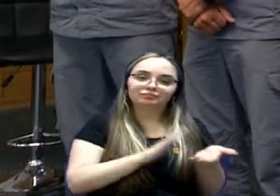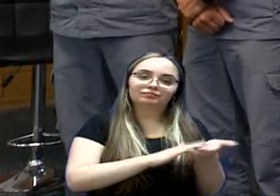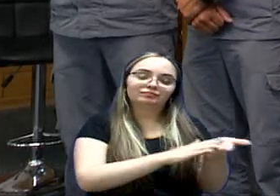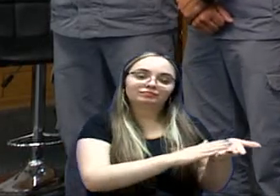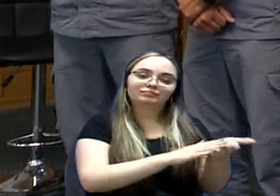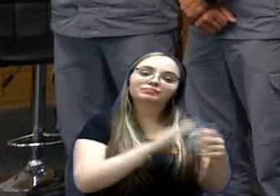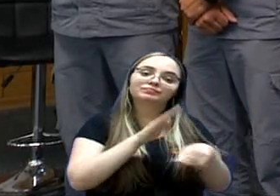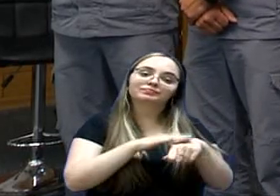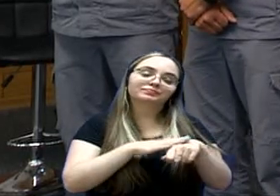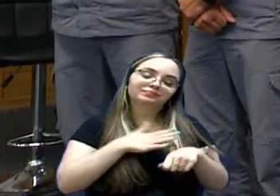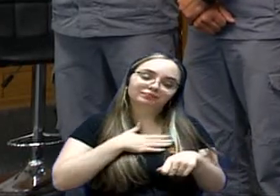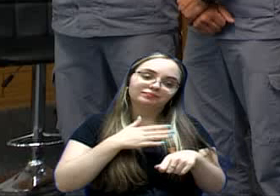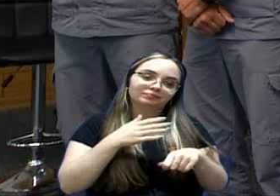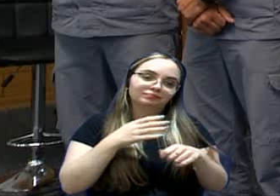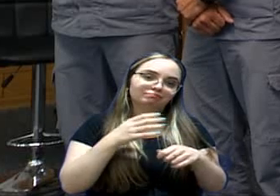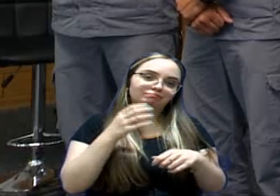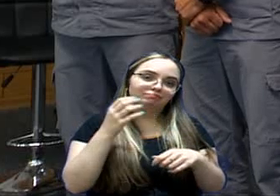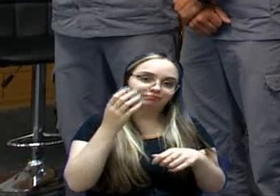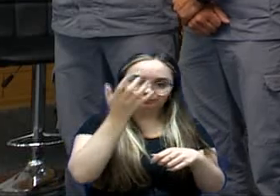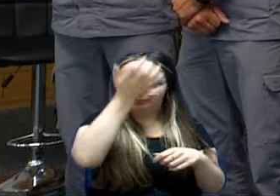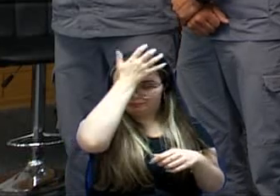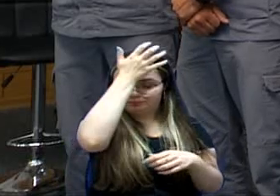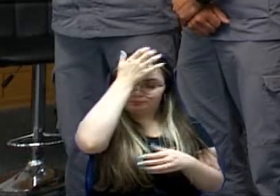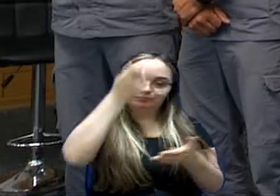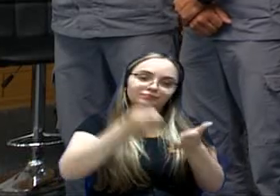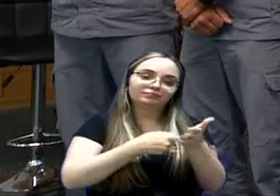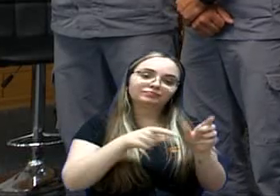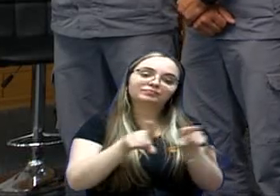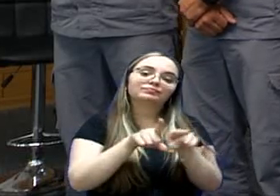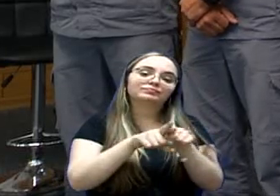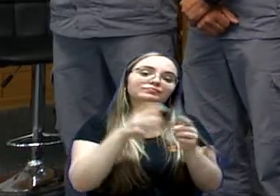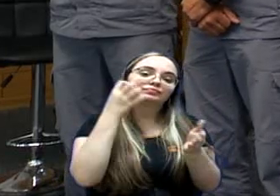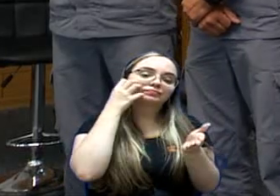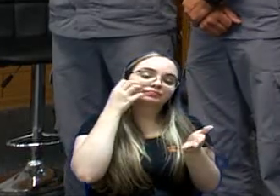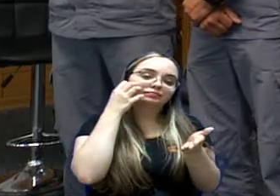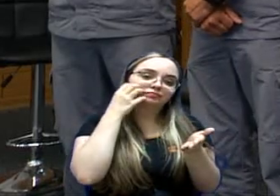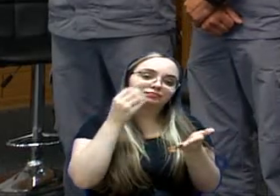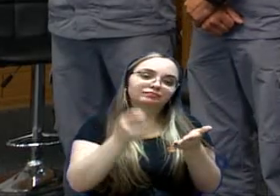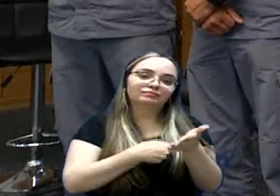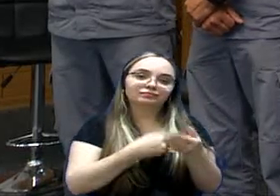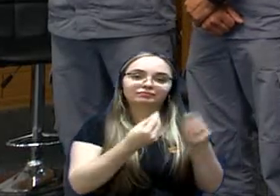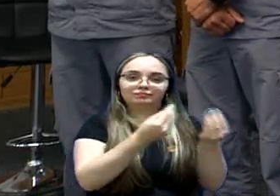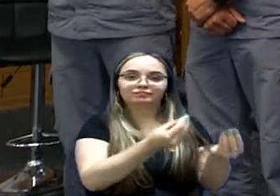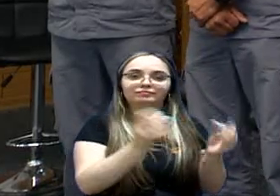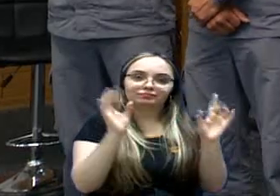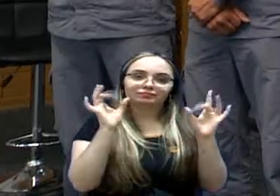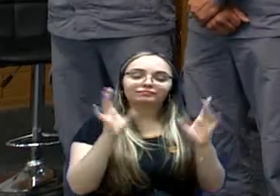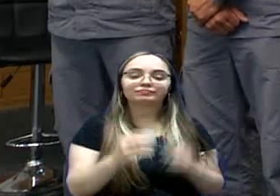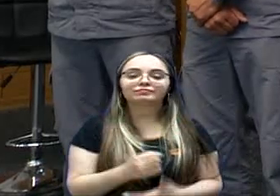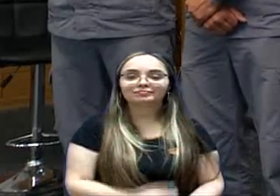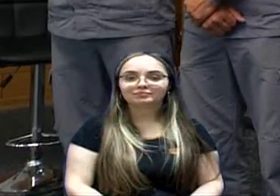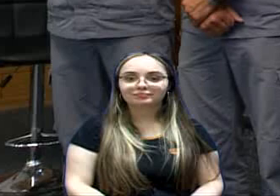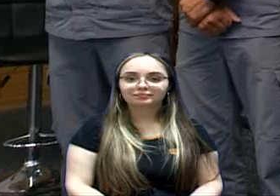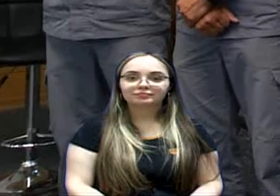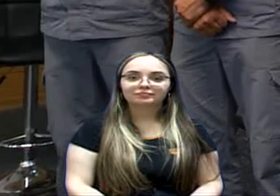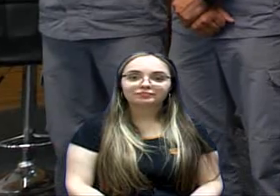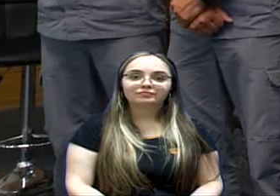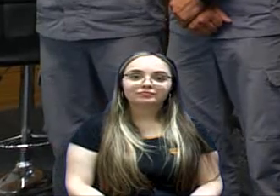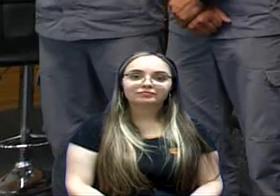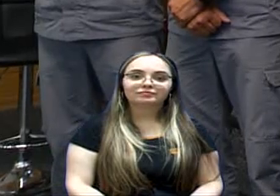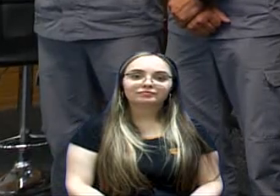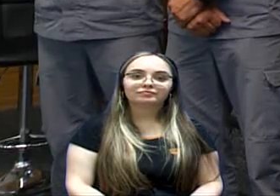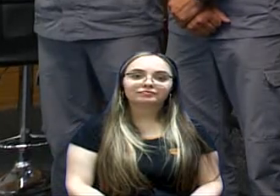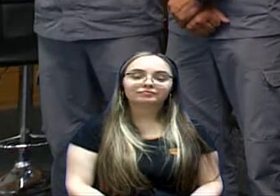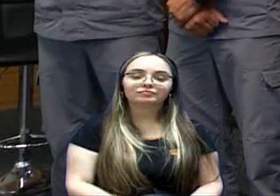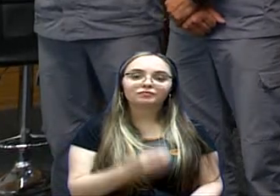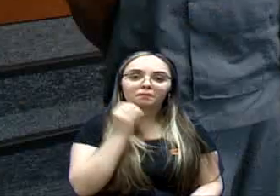autor vereador Fábio Simoa e o nosso presidente Cláudio Sorocaba. Quem que é o Kleber? Heinberg. Okay. Parabéns,